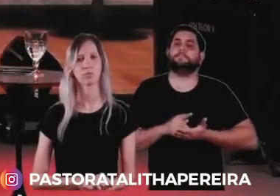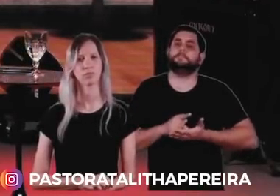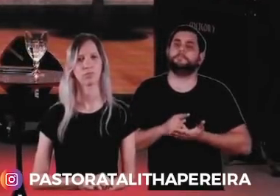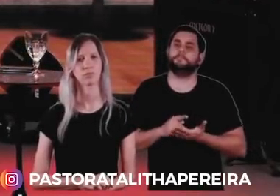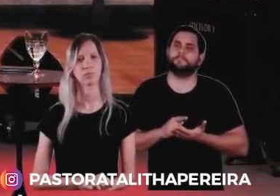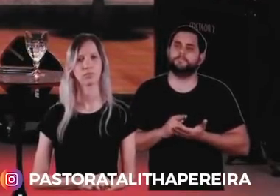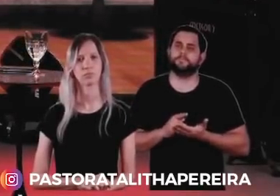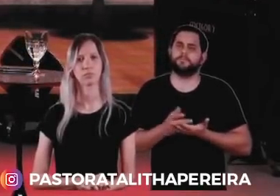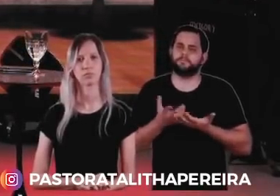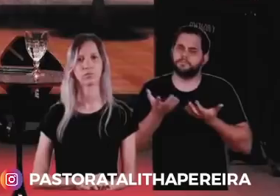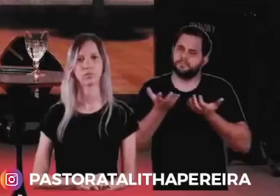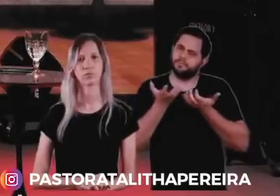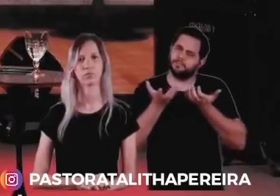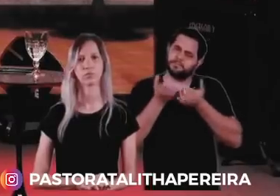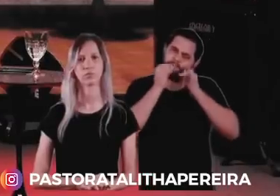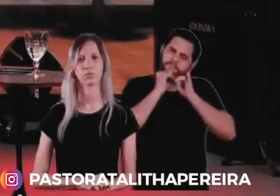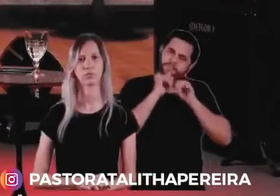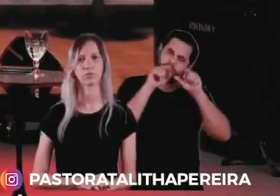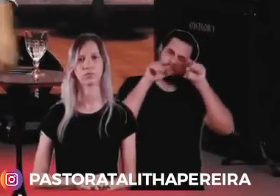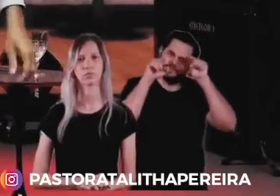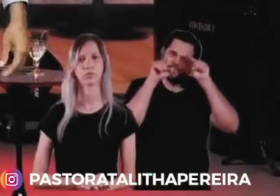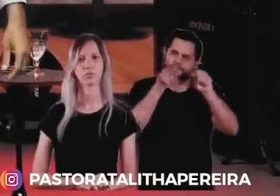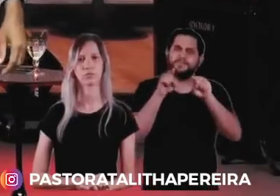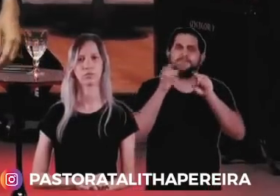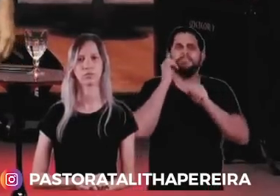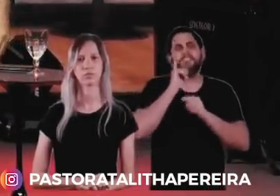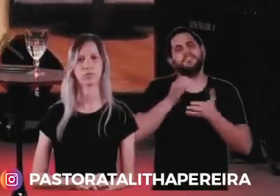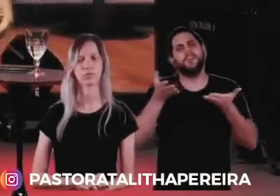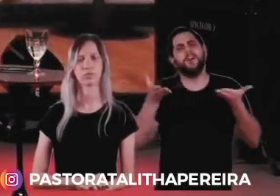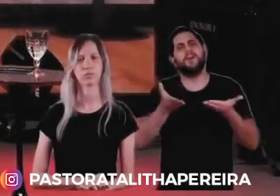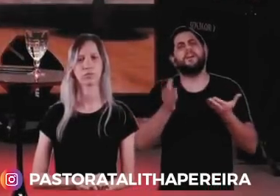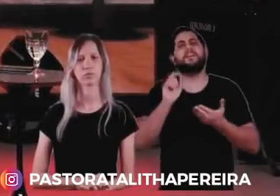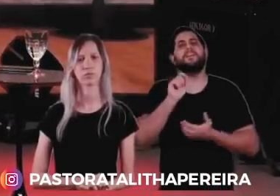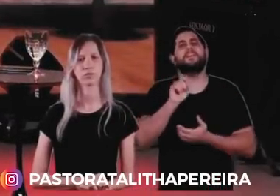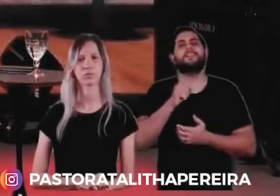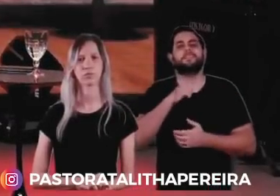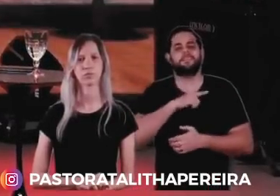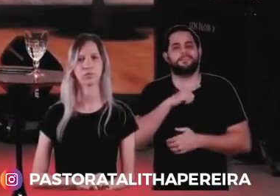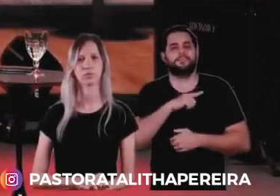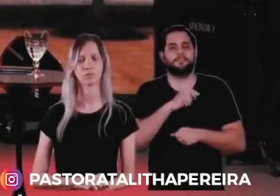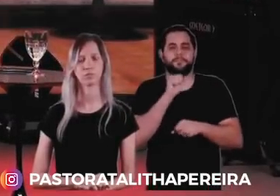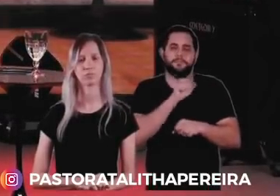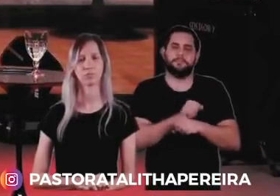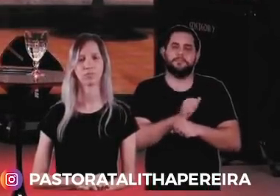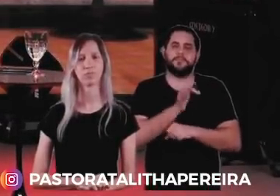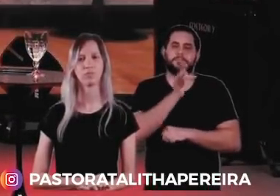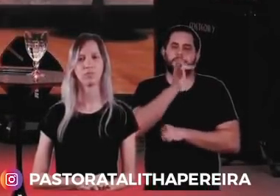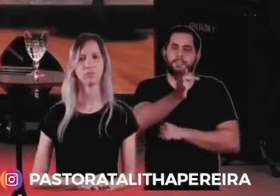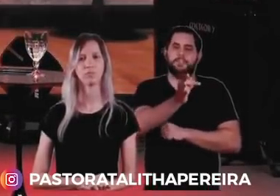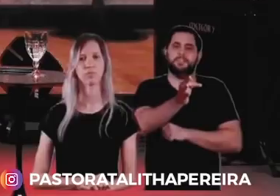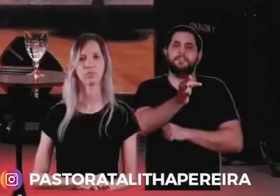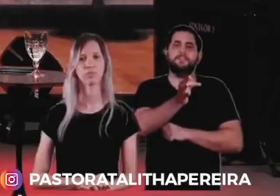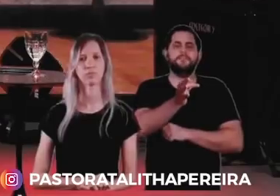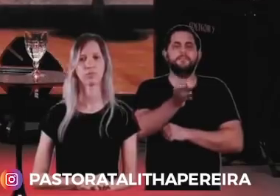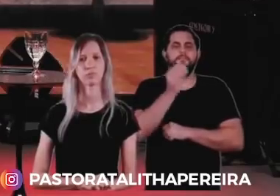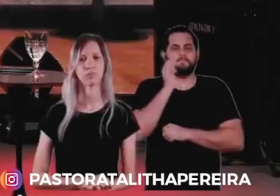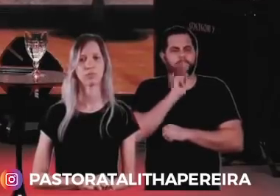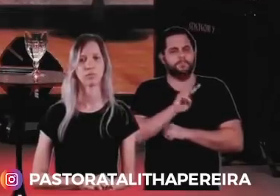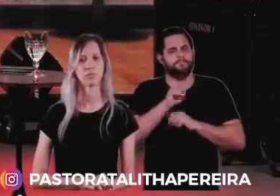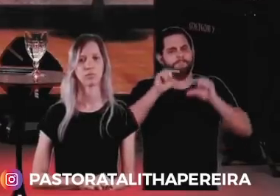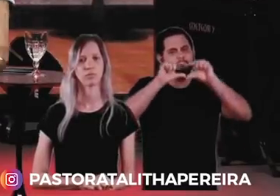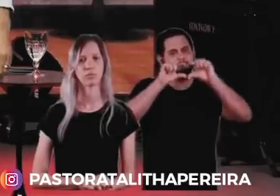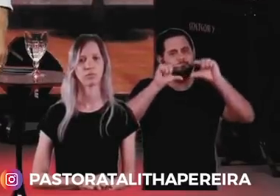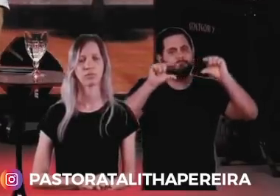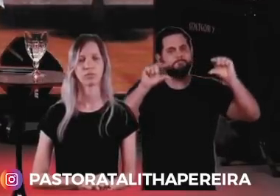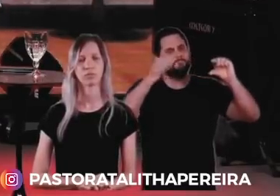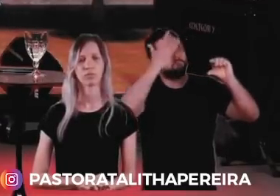a gente quer trazer para vocês com uma mensagem dessa, é que a gente tem esperança de não ver uma notícia simplesmente de uma